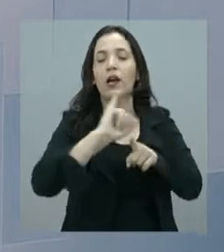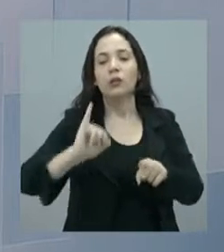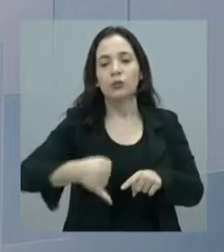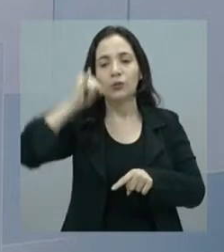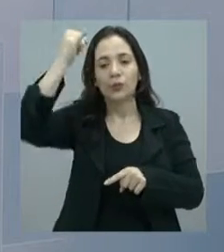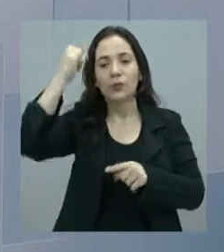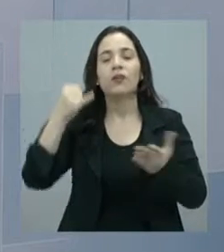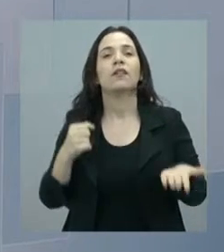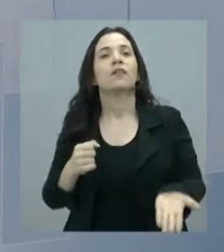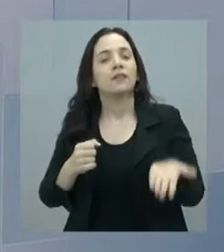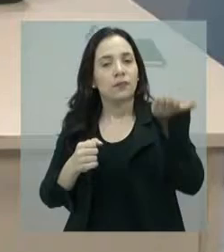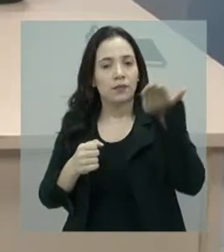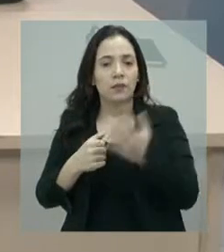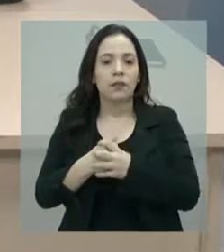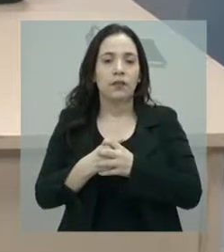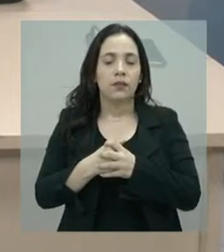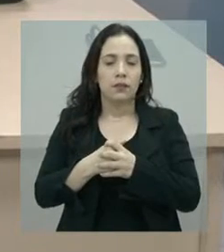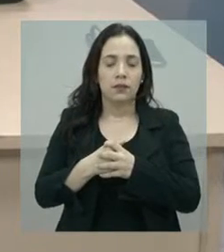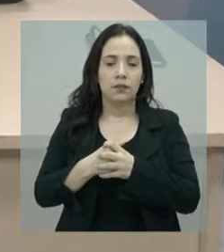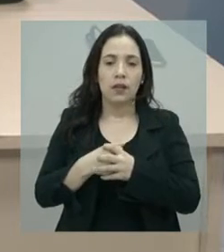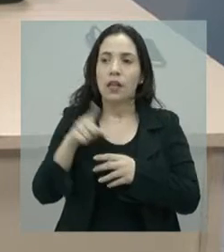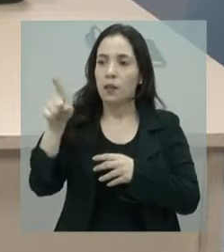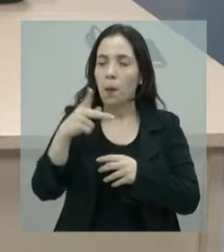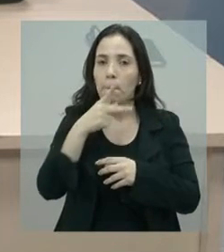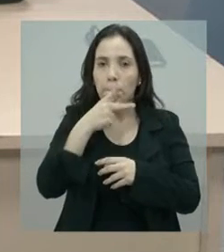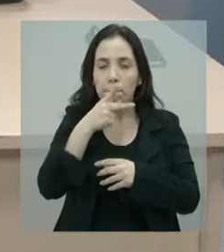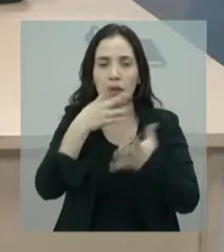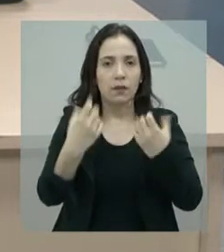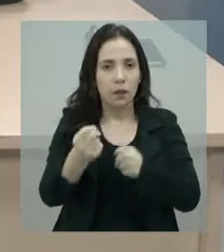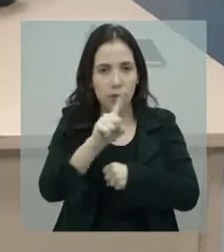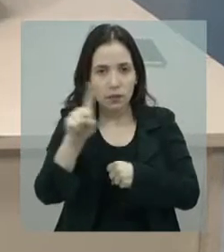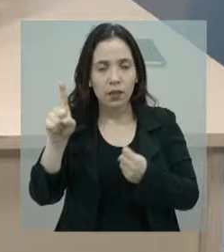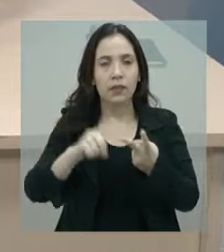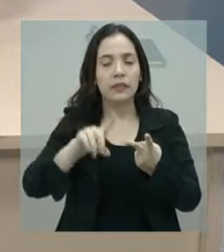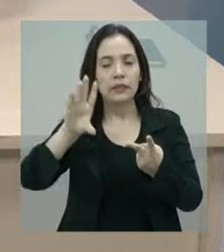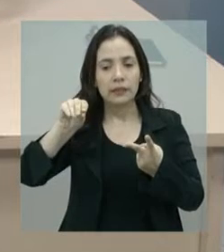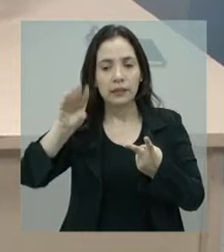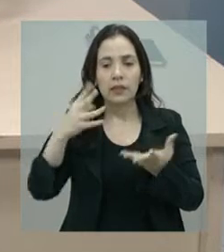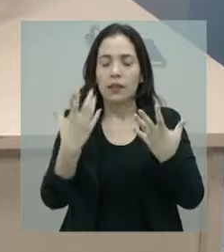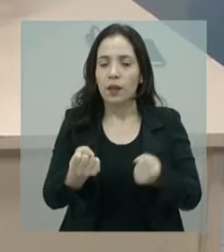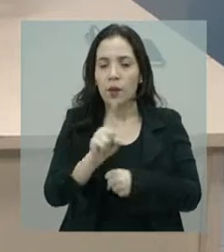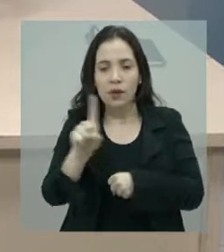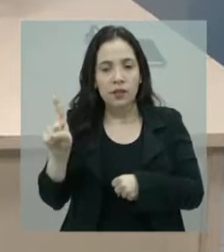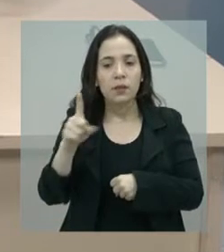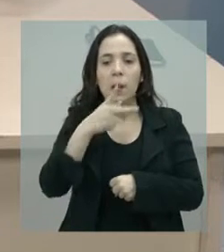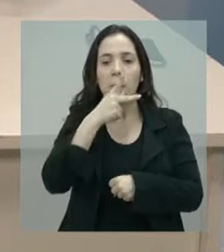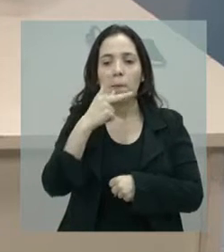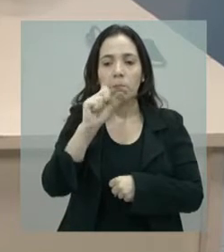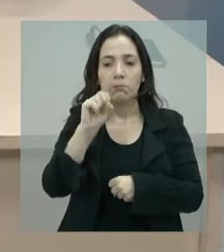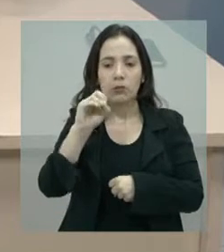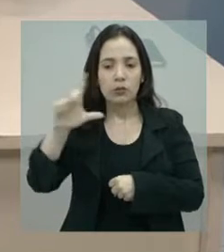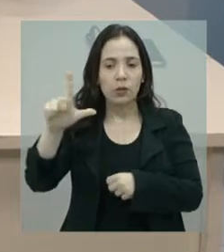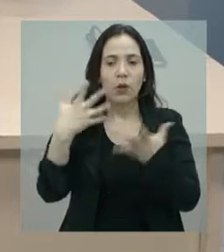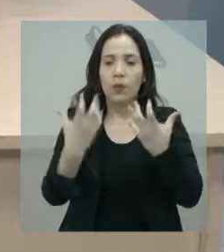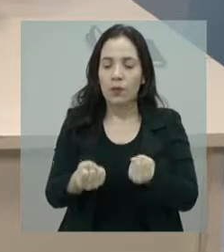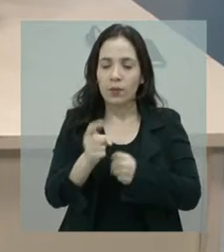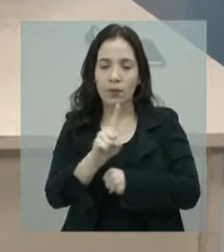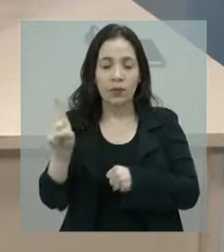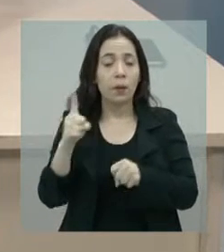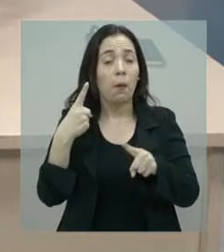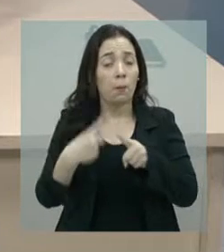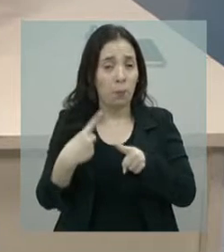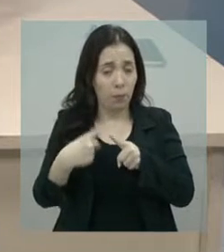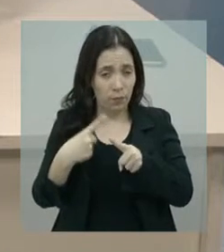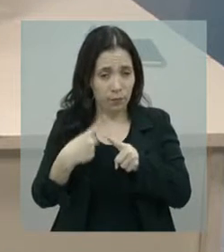estratosférica. O seu partido tem falado contra, o Ciro falou contra, e talvez o PSOL falou contra, porque os outros